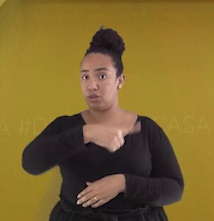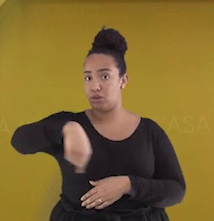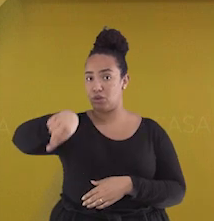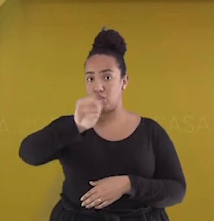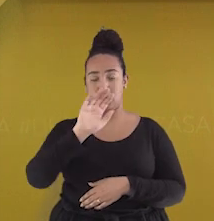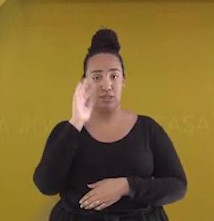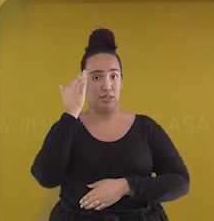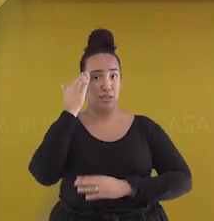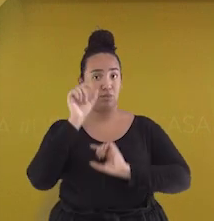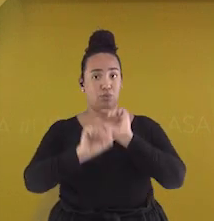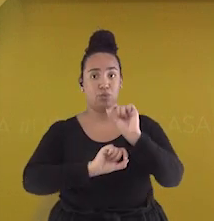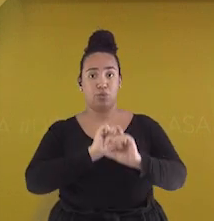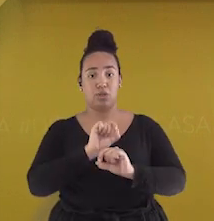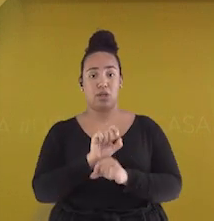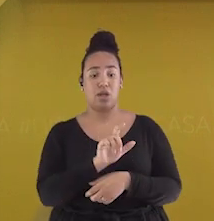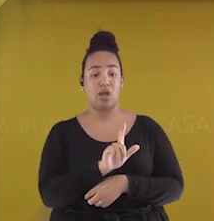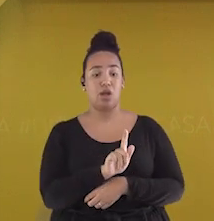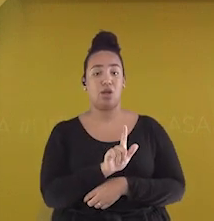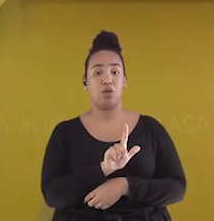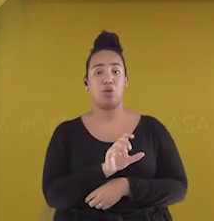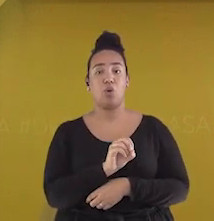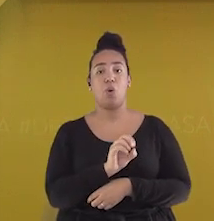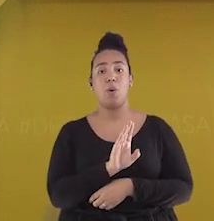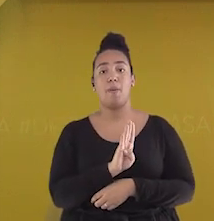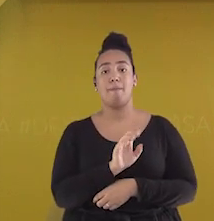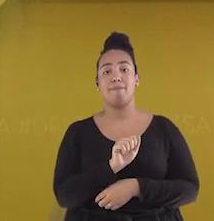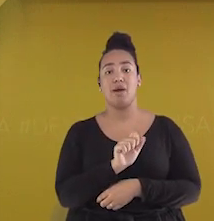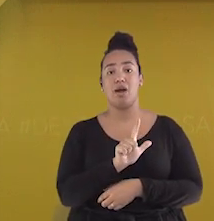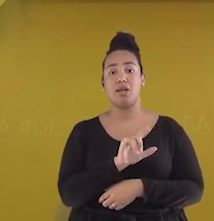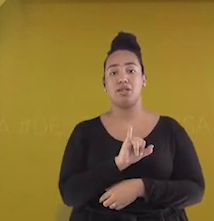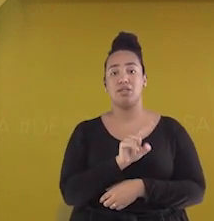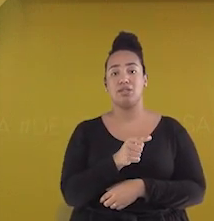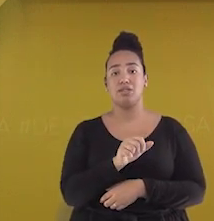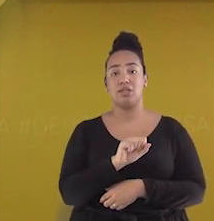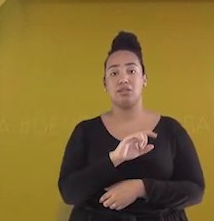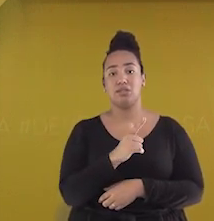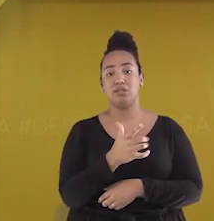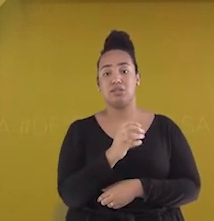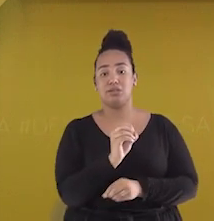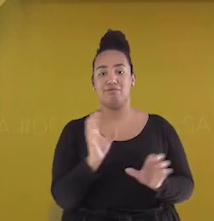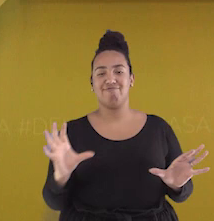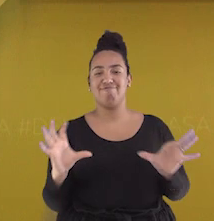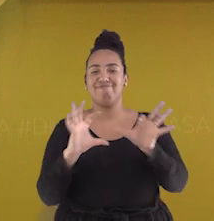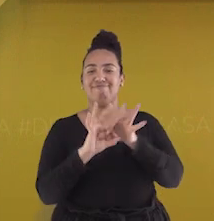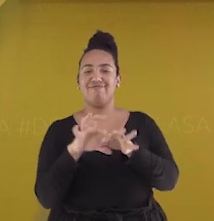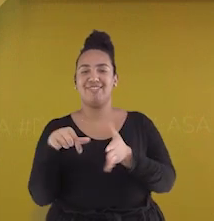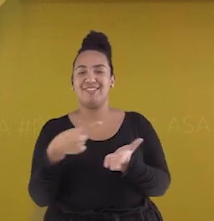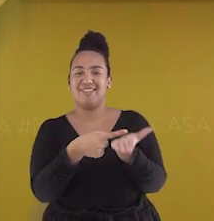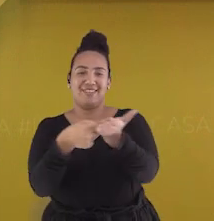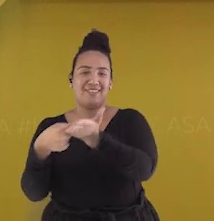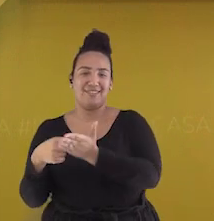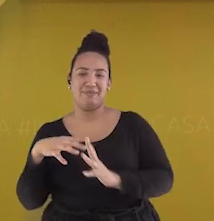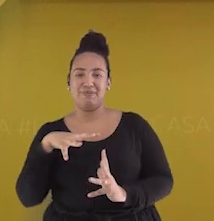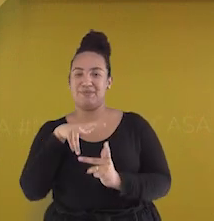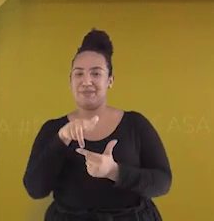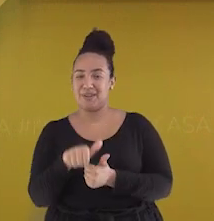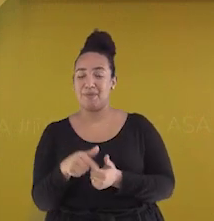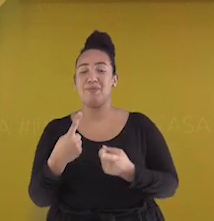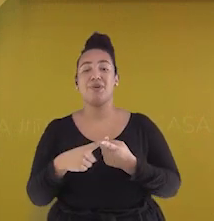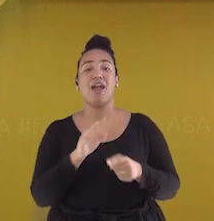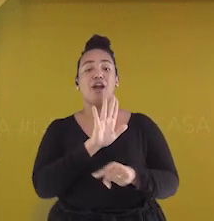está diretamente ligada a esses acordos mundiais, facilitando cada vez mais o comércio entre